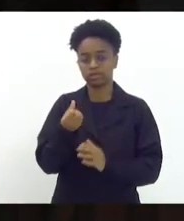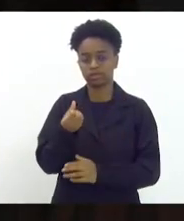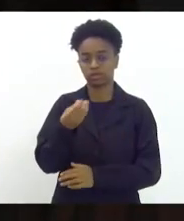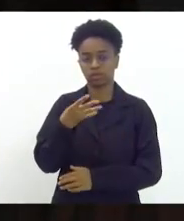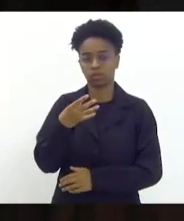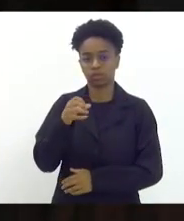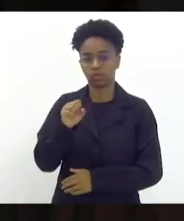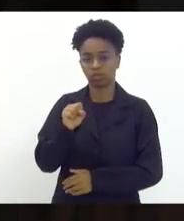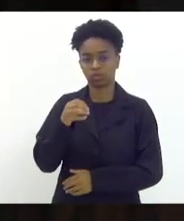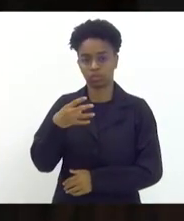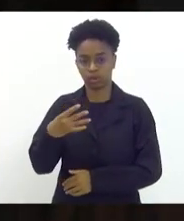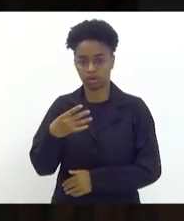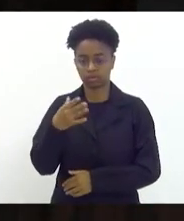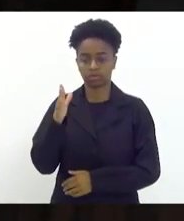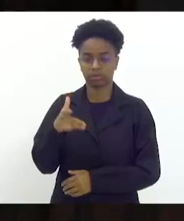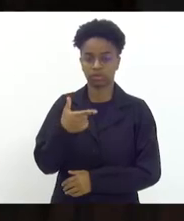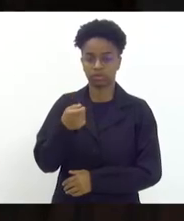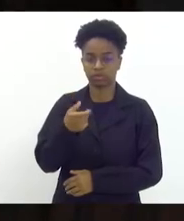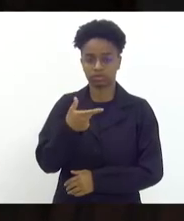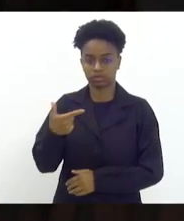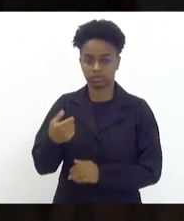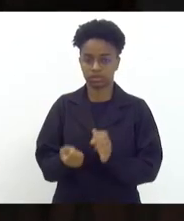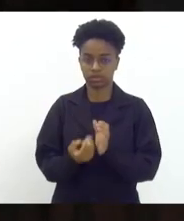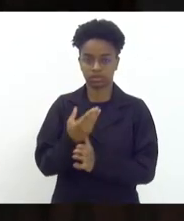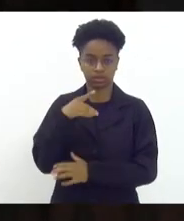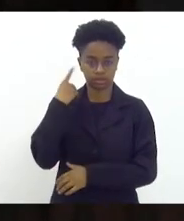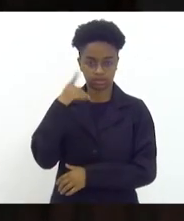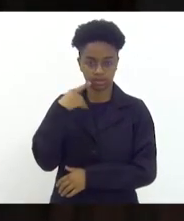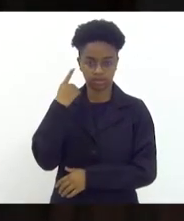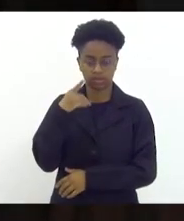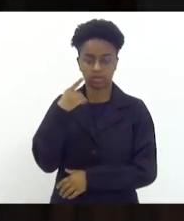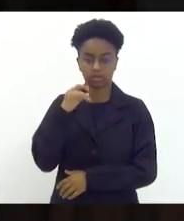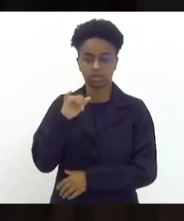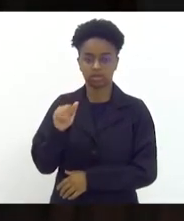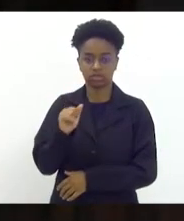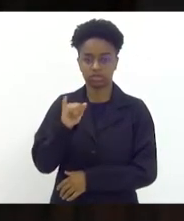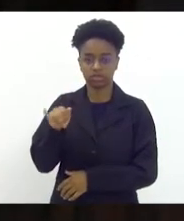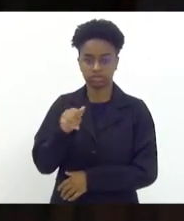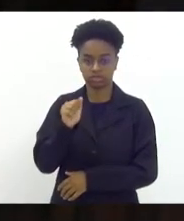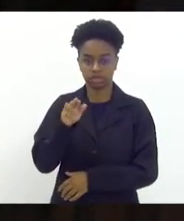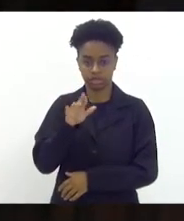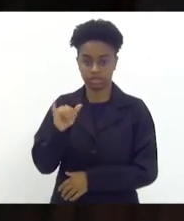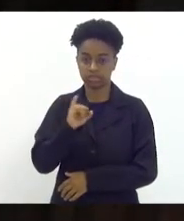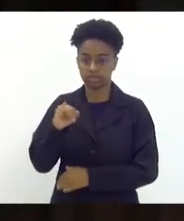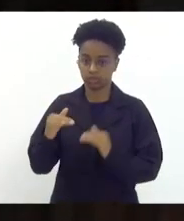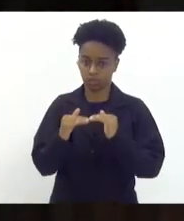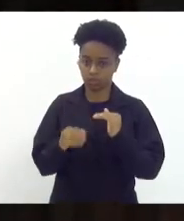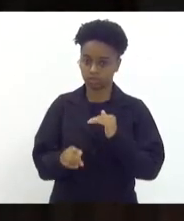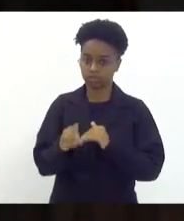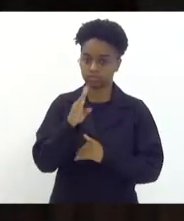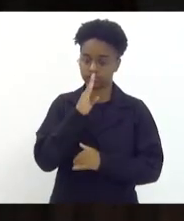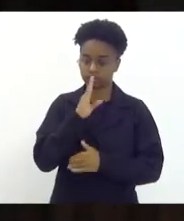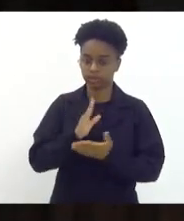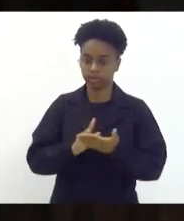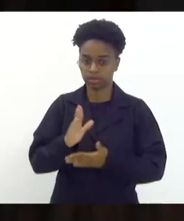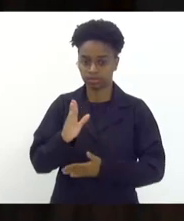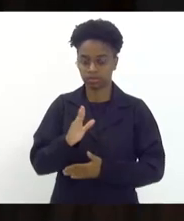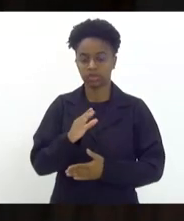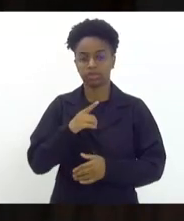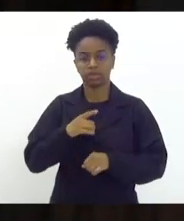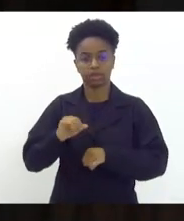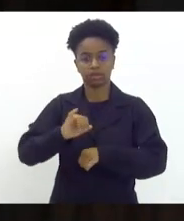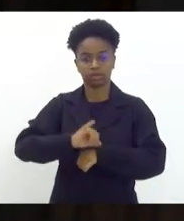6.484 e 22 de autoria Deputado Jari Oliveira e senhores que a própria bandeja de como estão aprovado